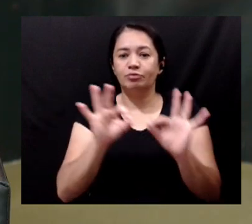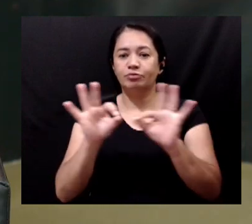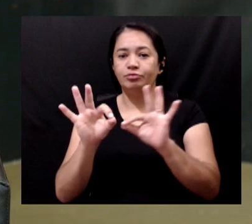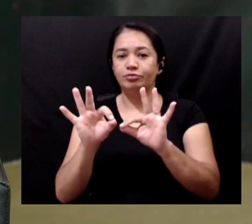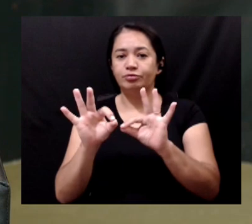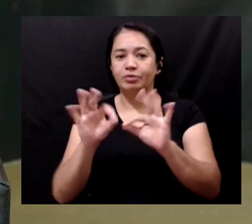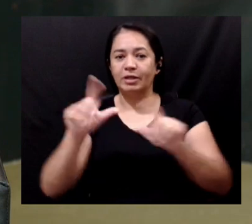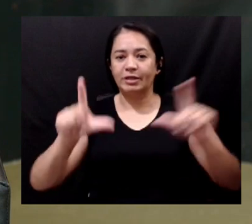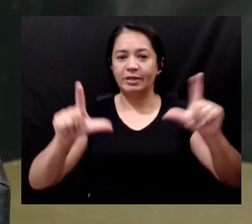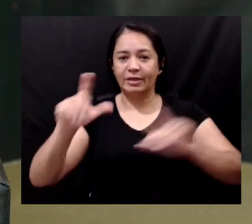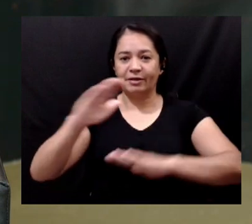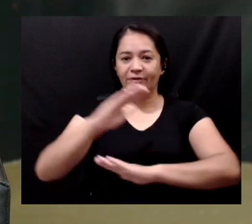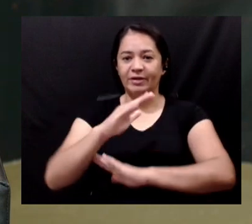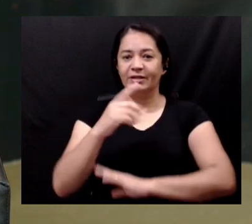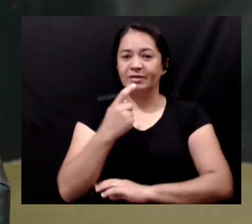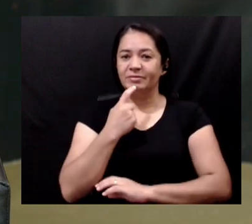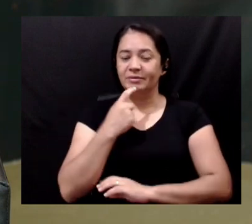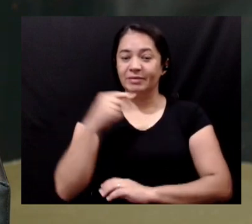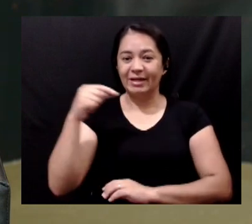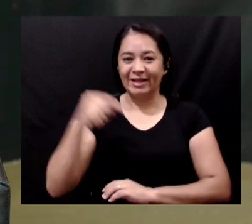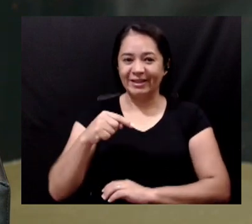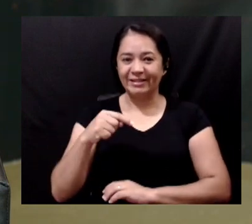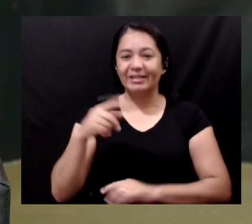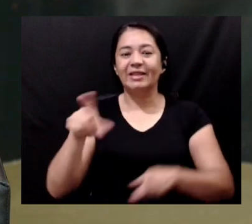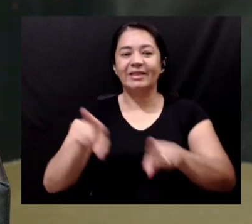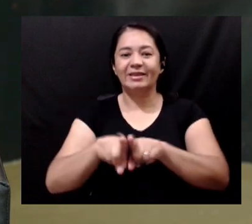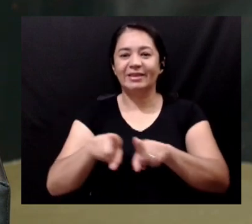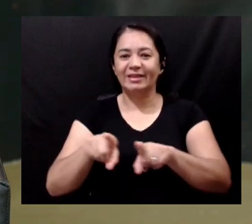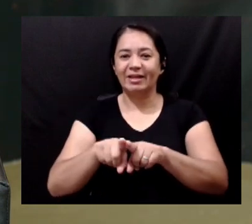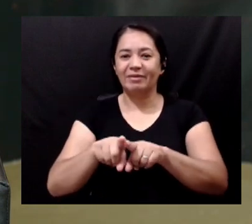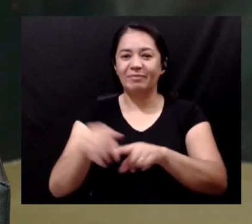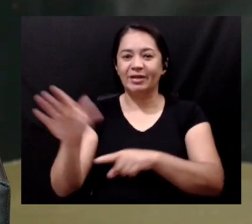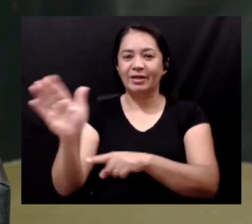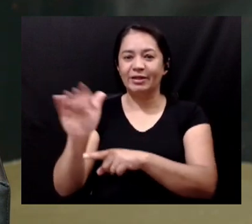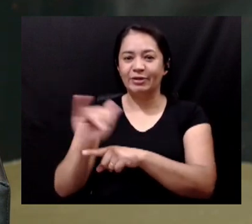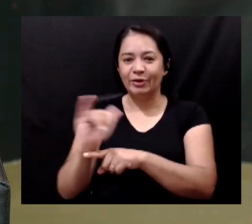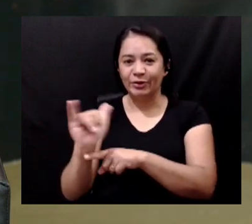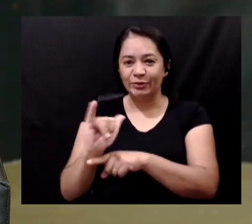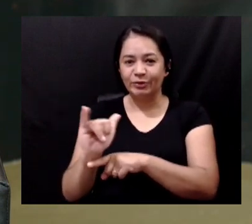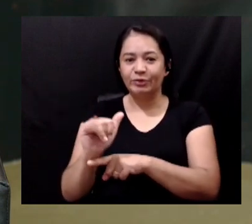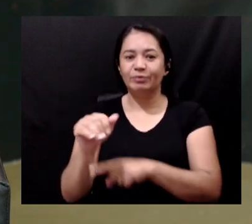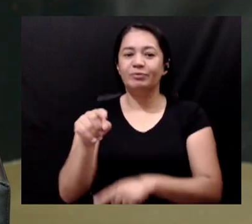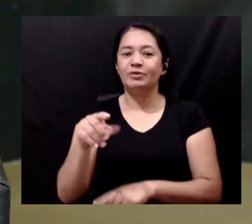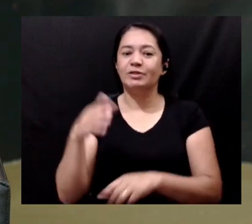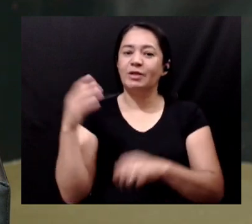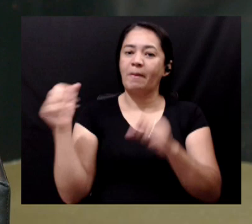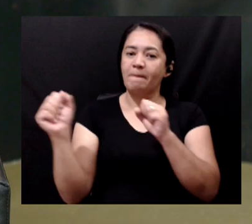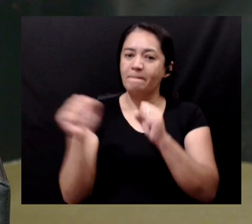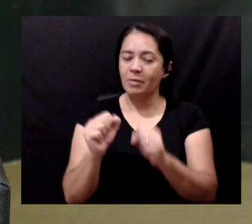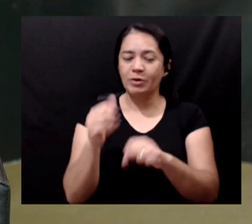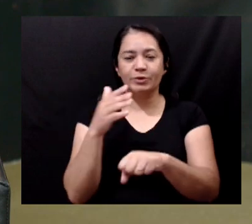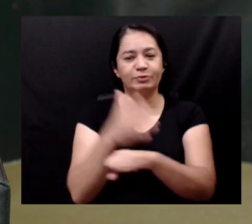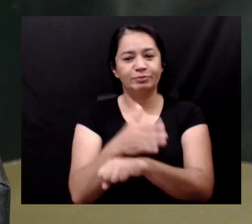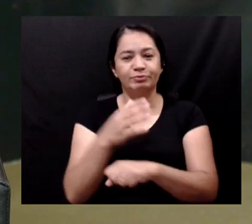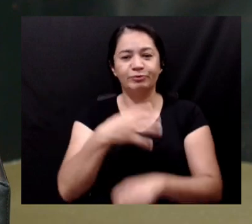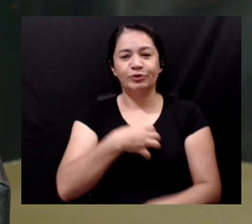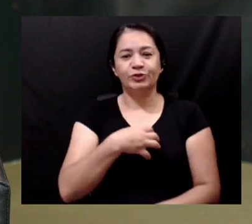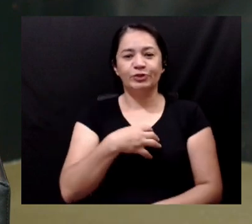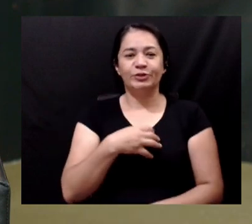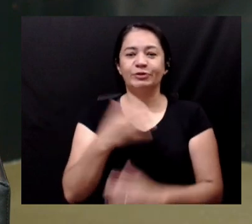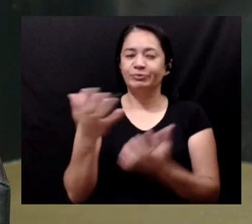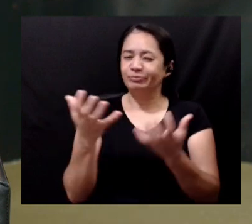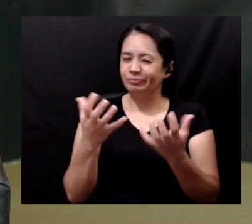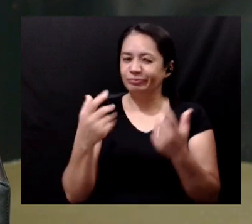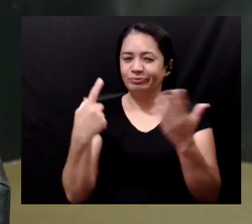aqui na sua televisão e também no YouTube. Você pode participar da forma que você quiser e puder, combinado? Lembrando também